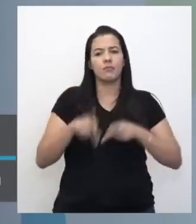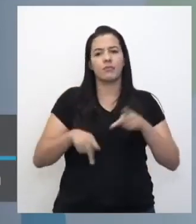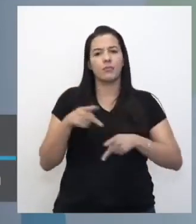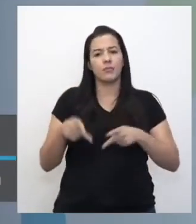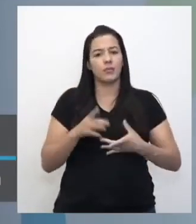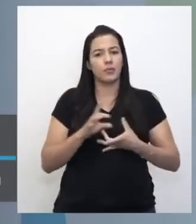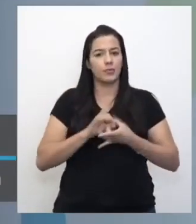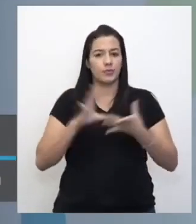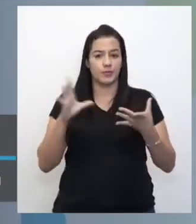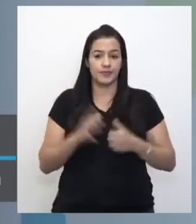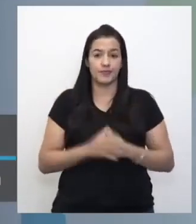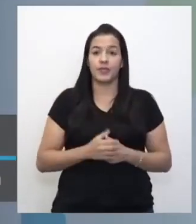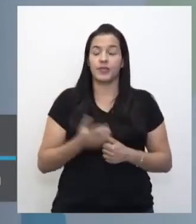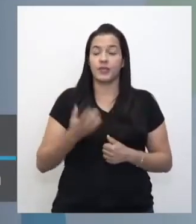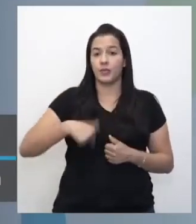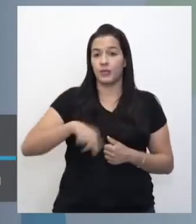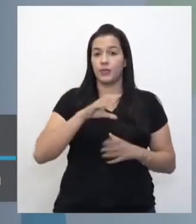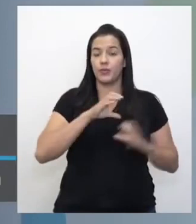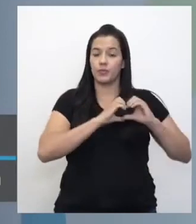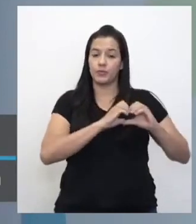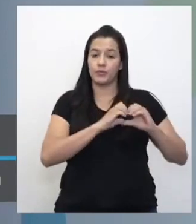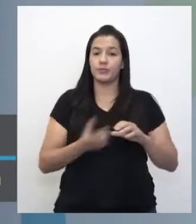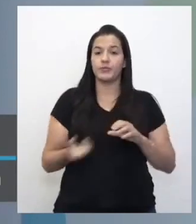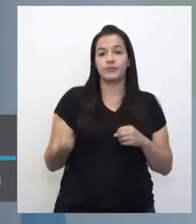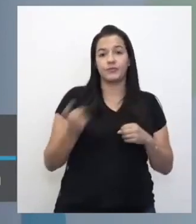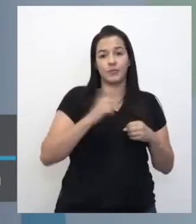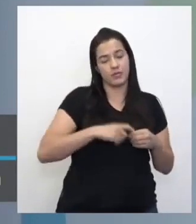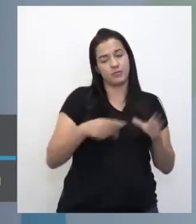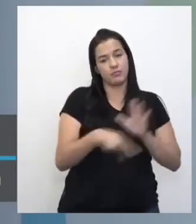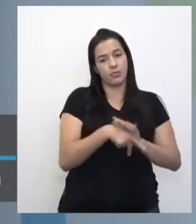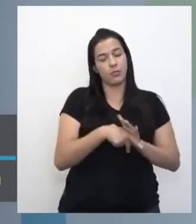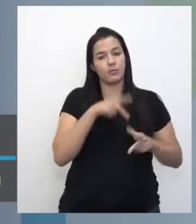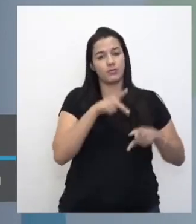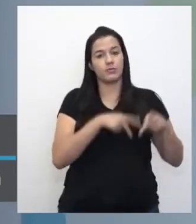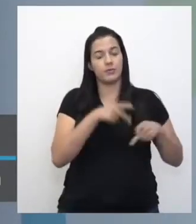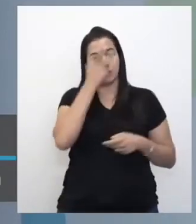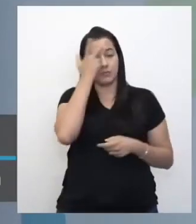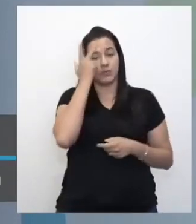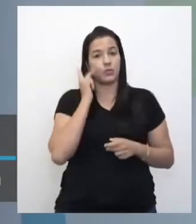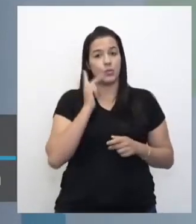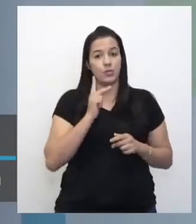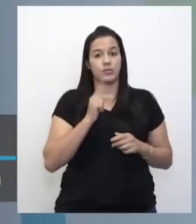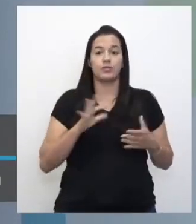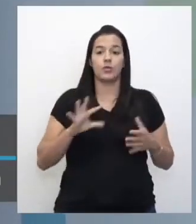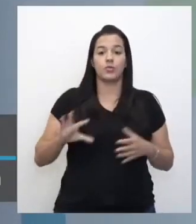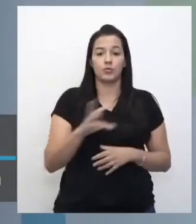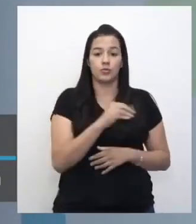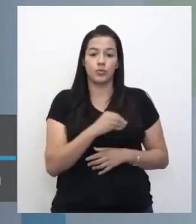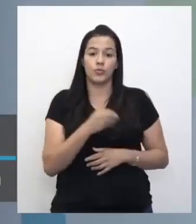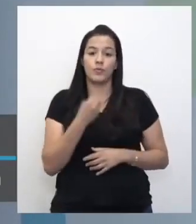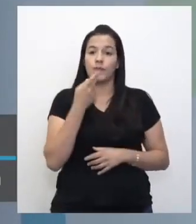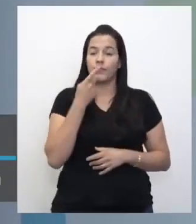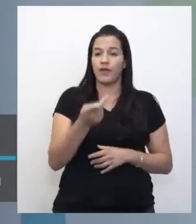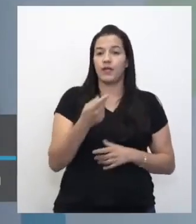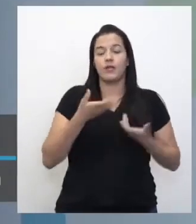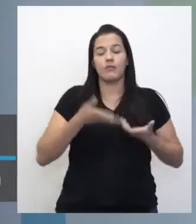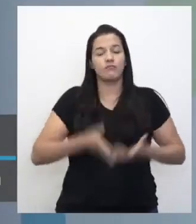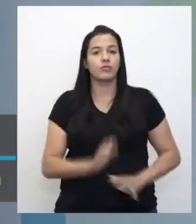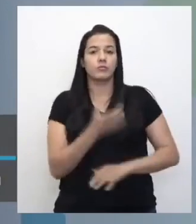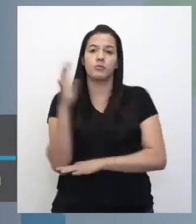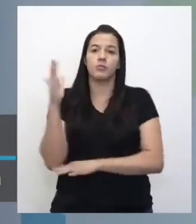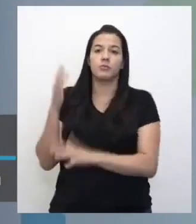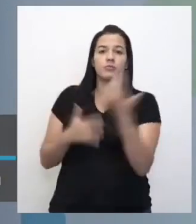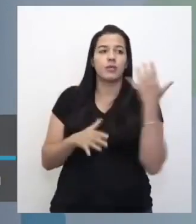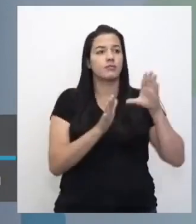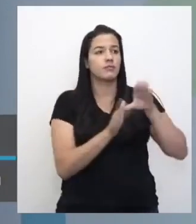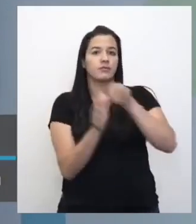romantismo, você traz a literatura mais para o povo, né? Então todo mundo entende quando eu falo, minha terra tem palmeiras onde canta o sabiá, isso é